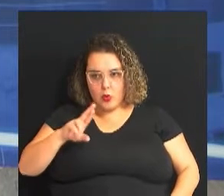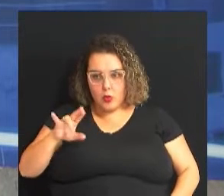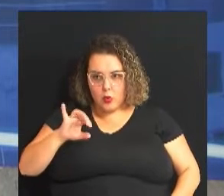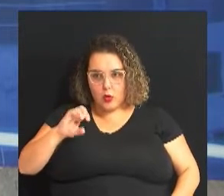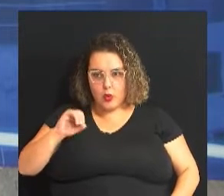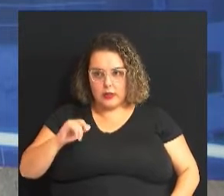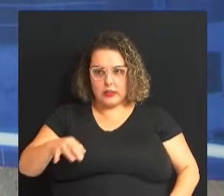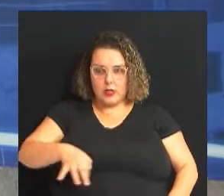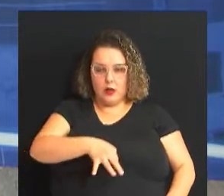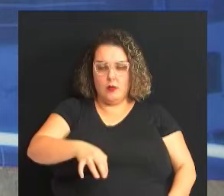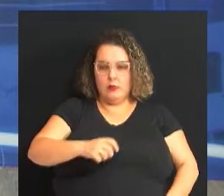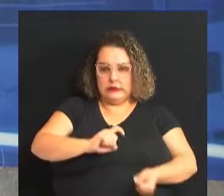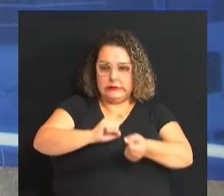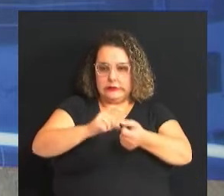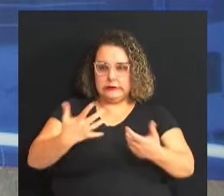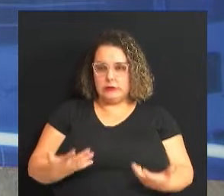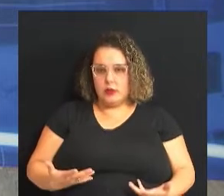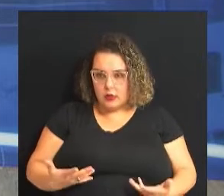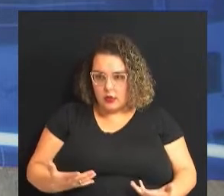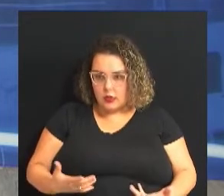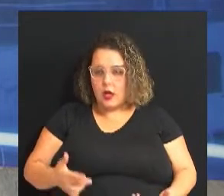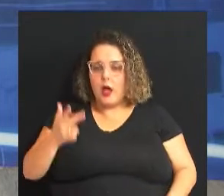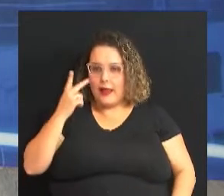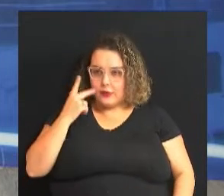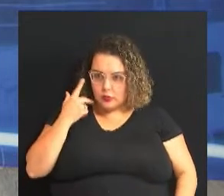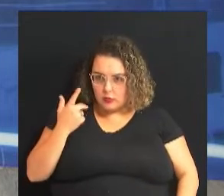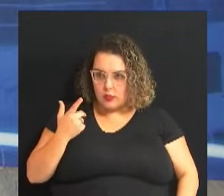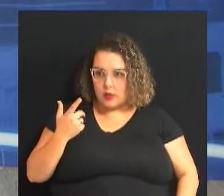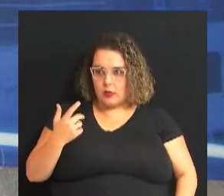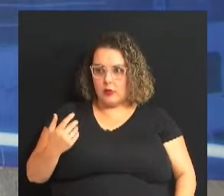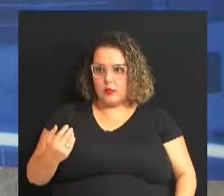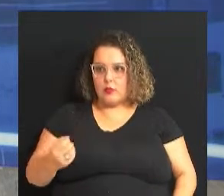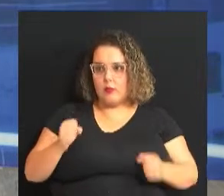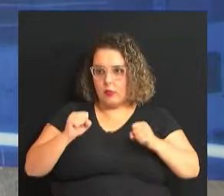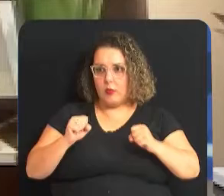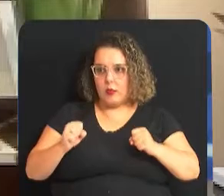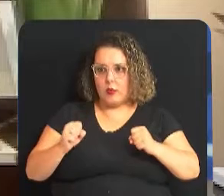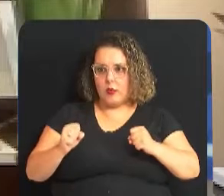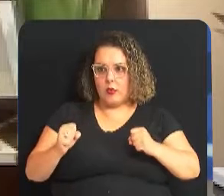irritável. São as mais comuns que afetam o nosso intestino?